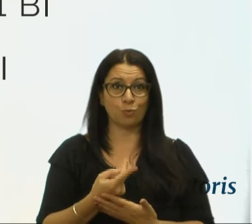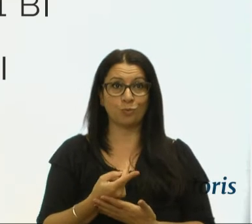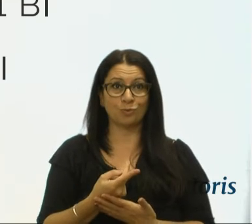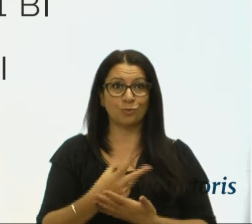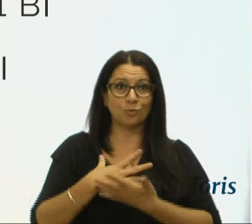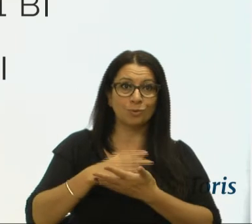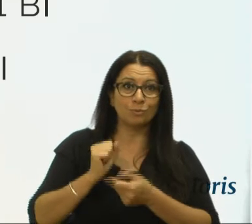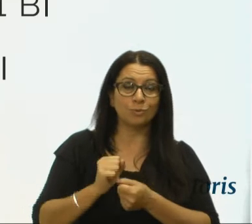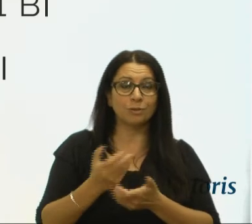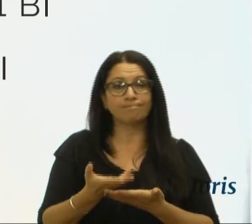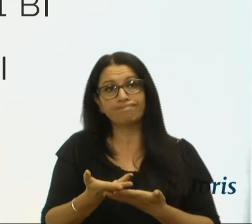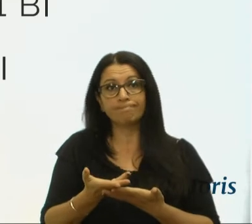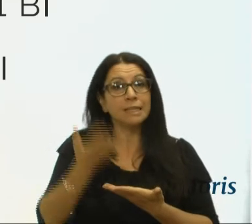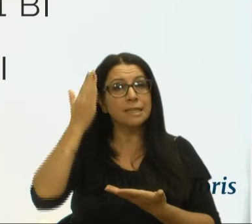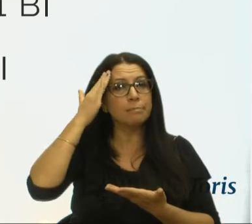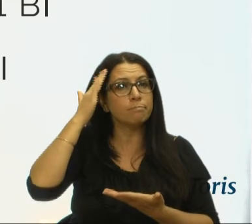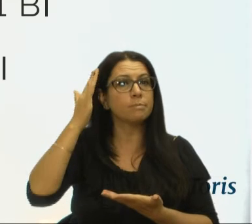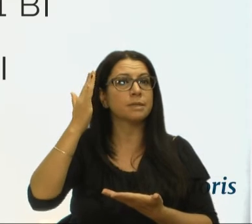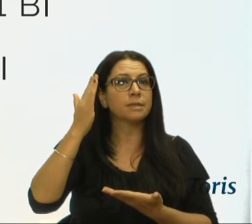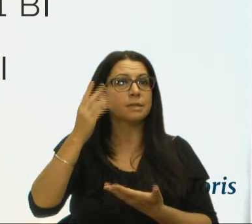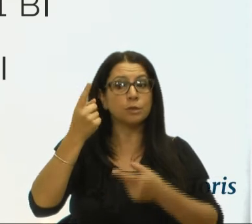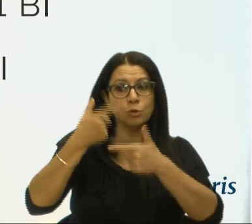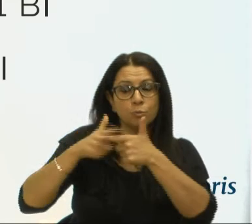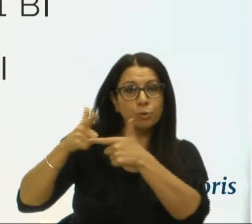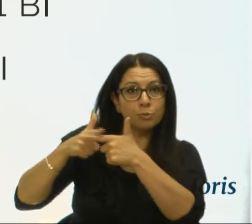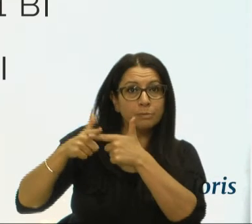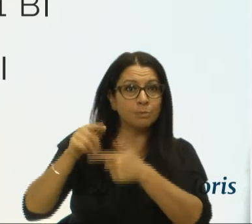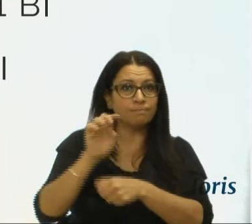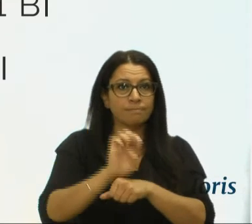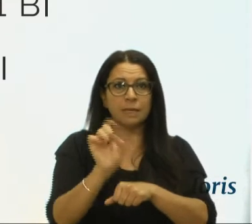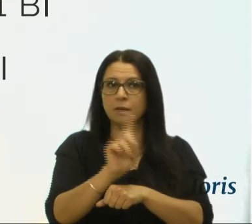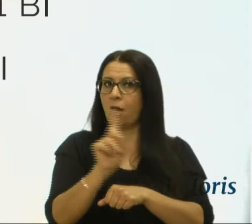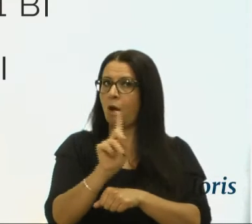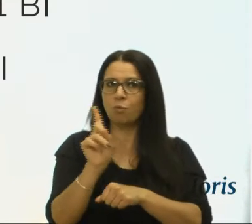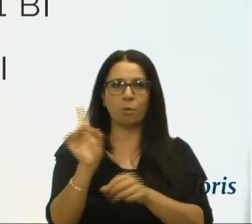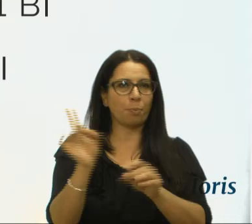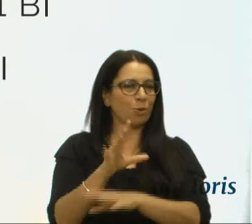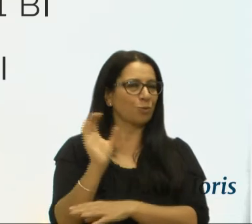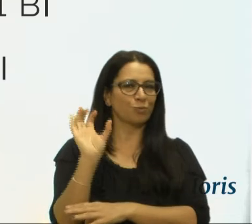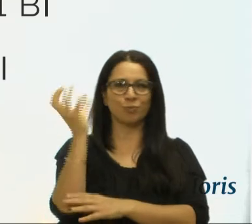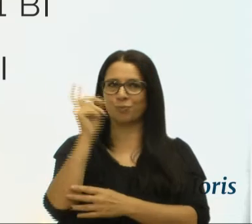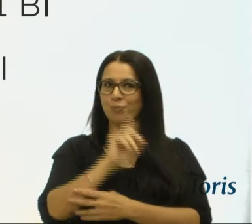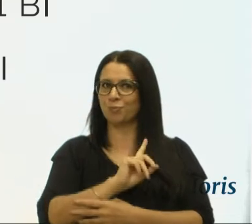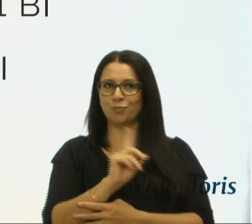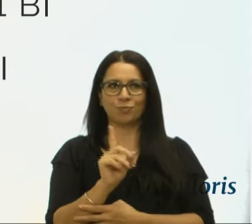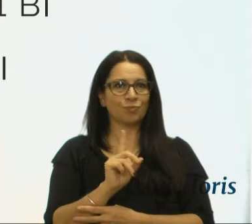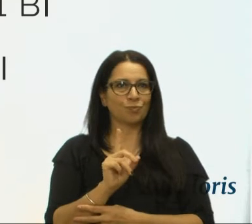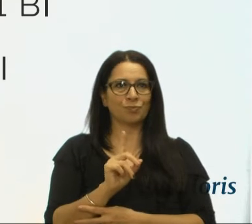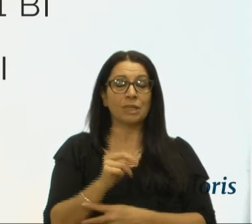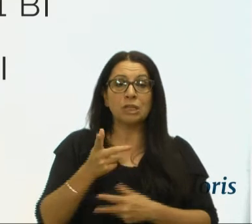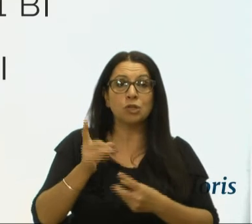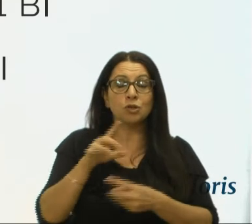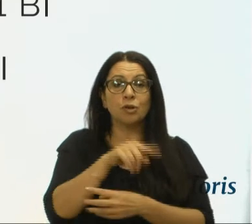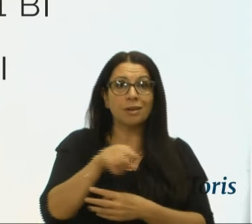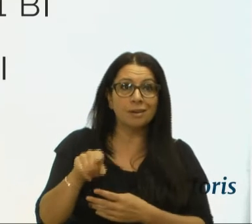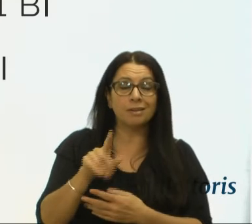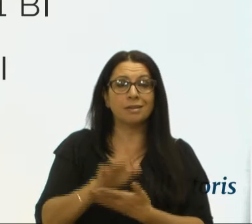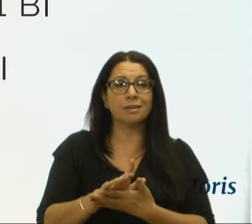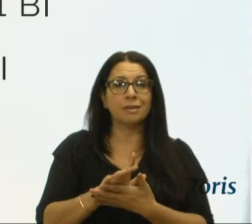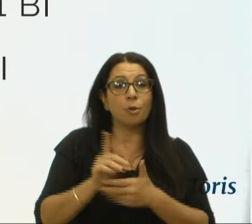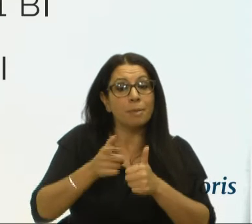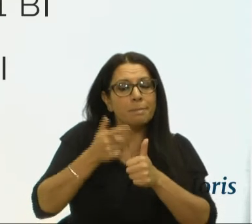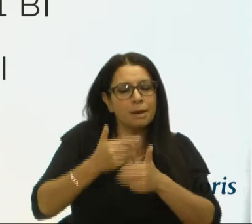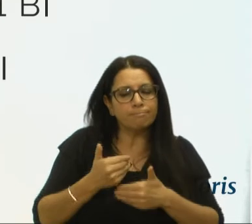gente poder saber que os problemas do Estado não estão resolvidos. A gente teve apenas um